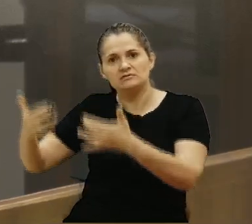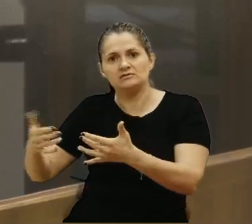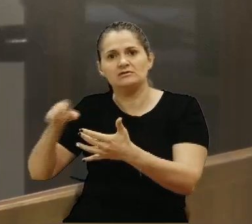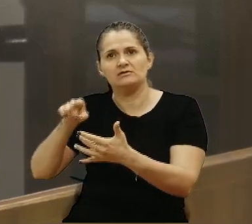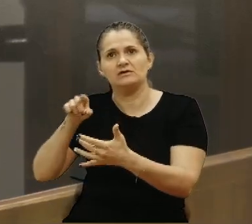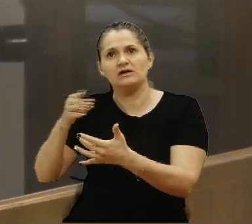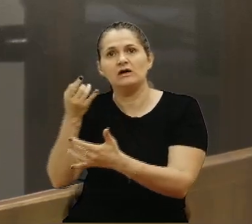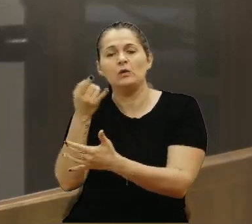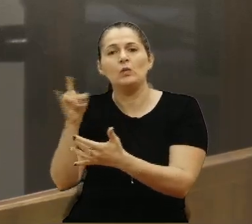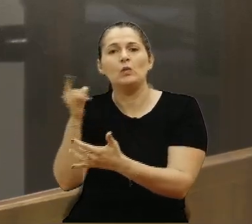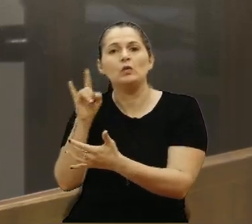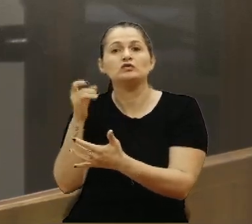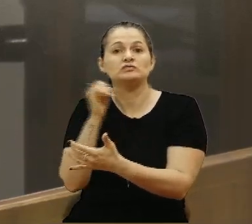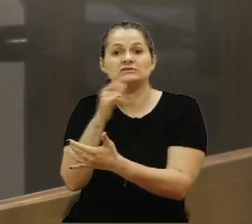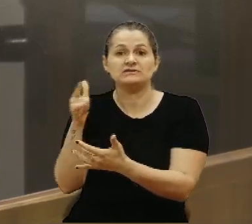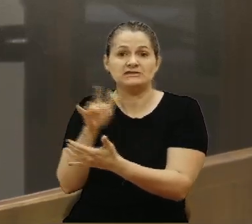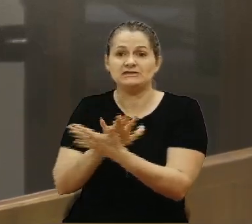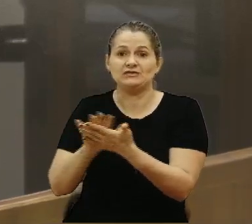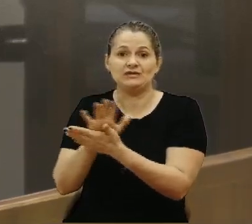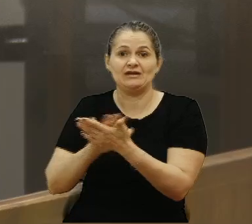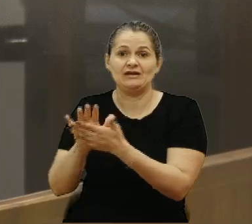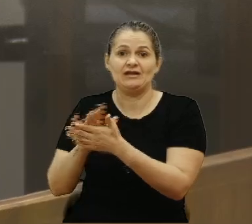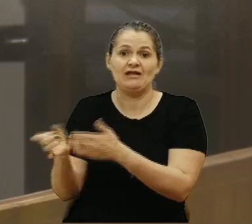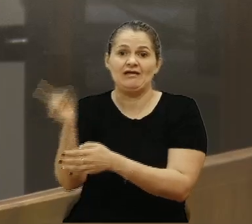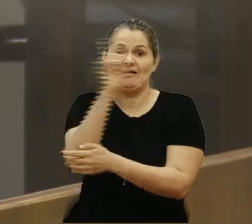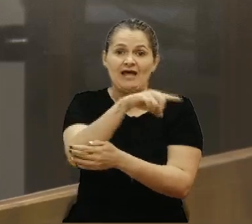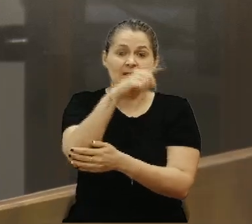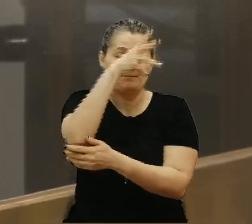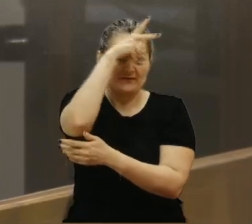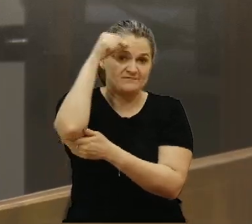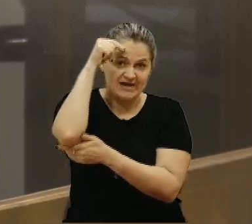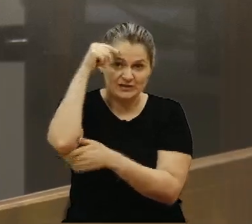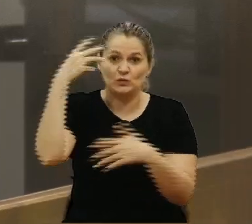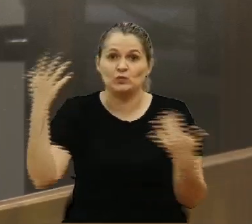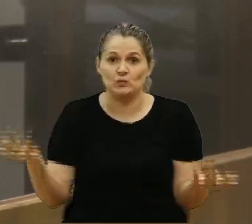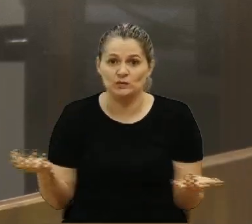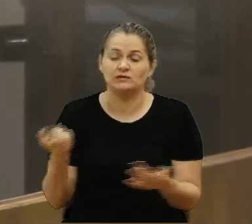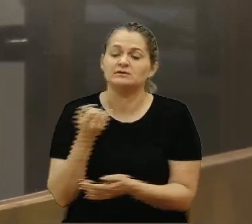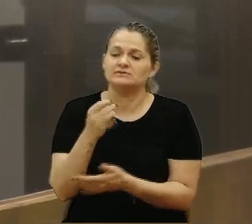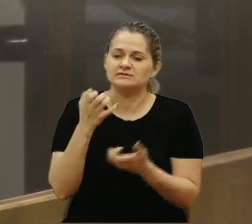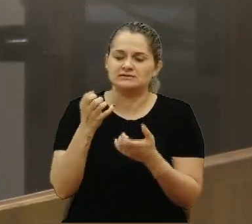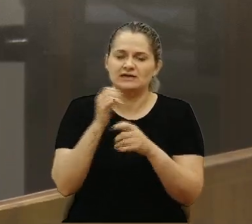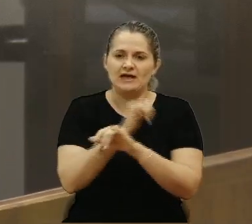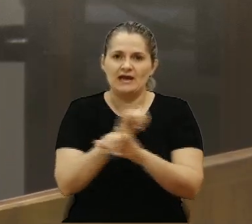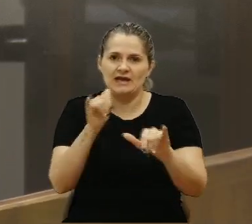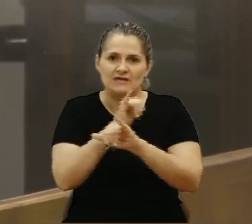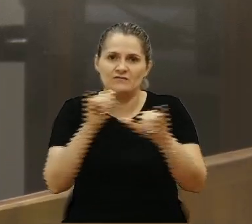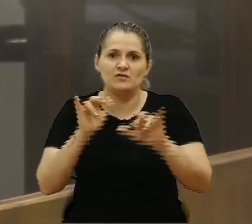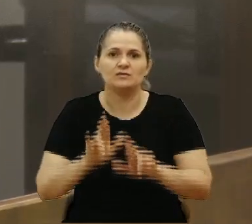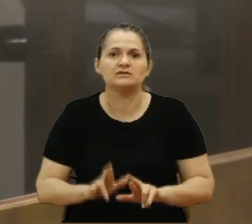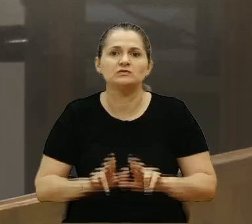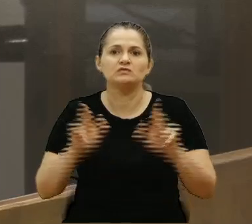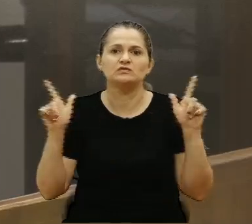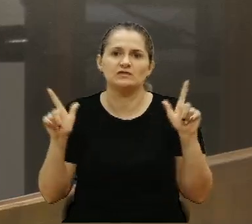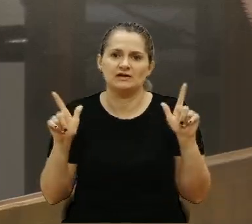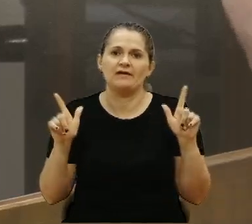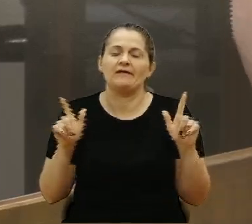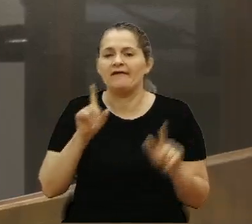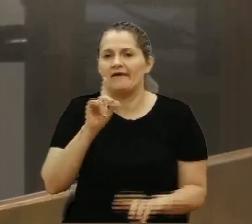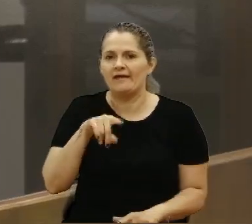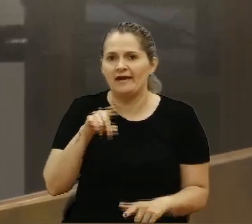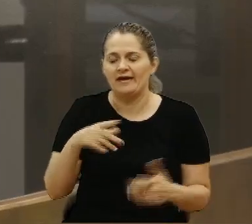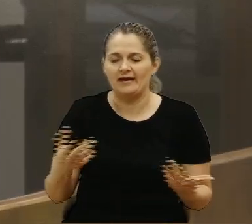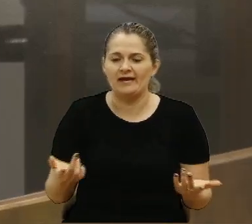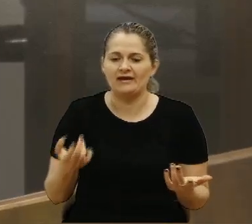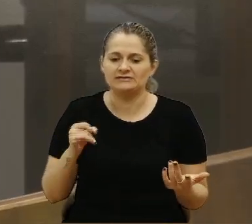última instância, se não tem delegação, é o prefeito. Se alguém quer informação diferente disso, aquelas que não